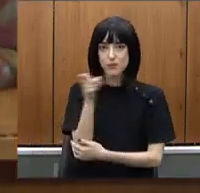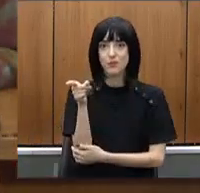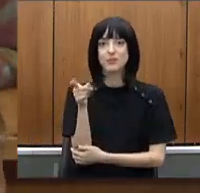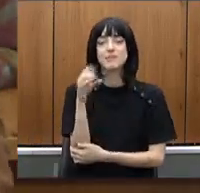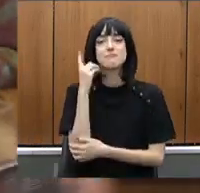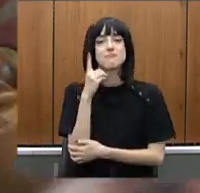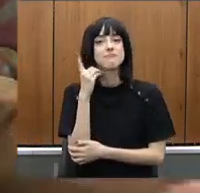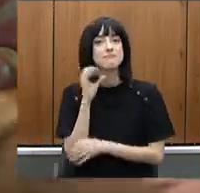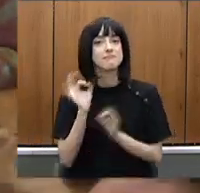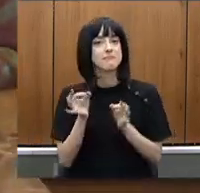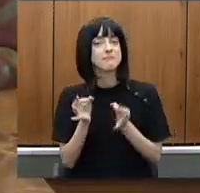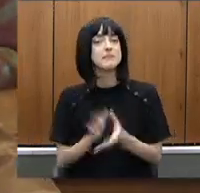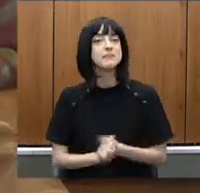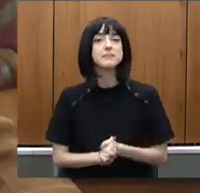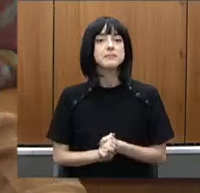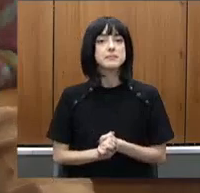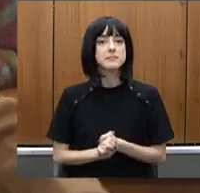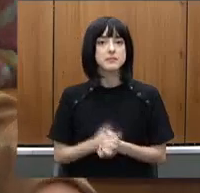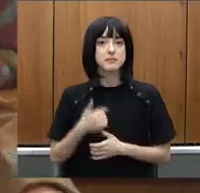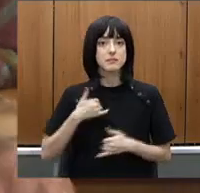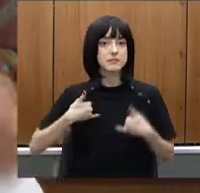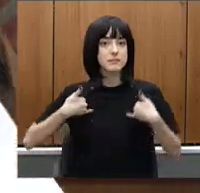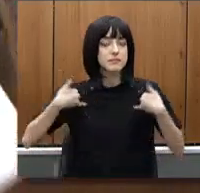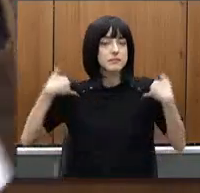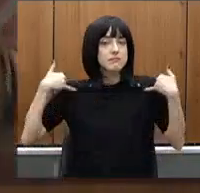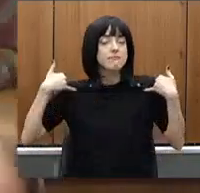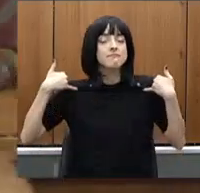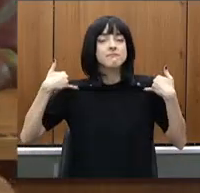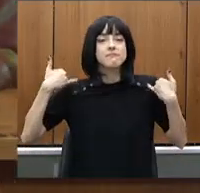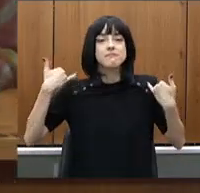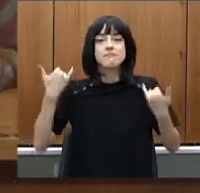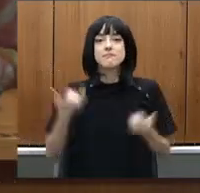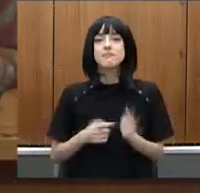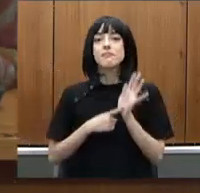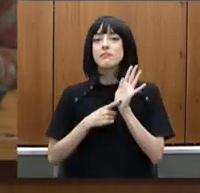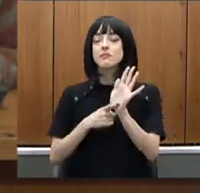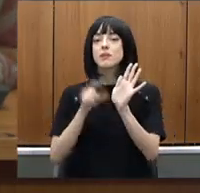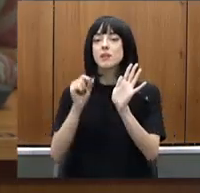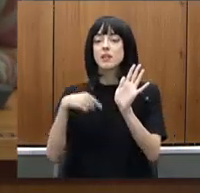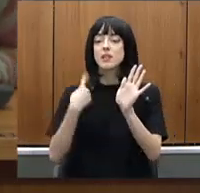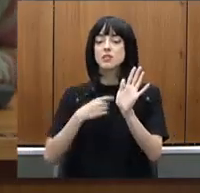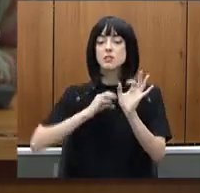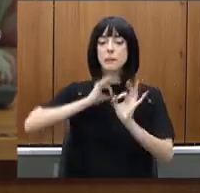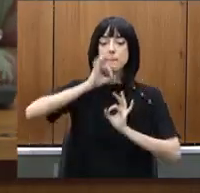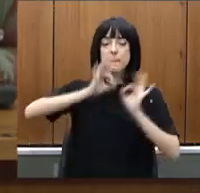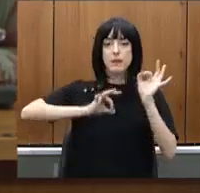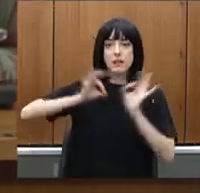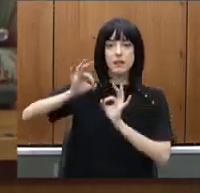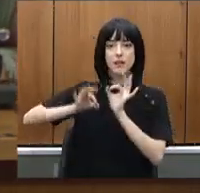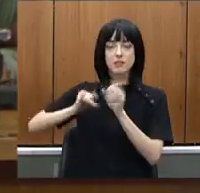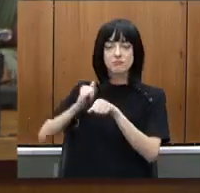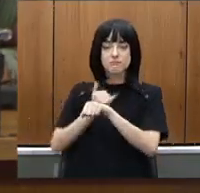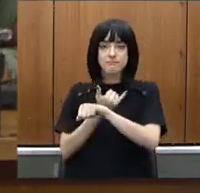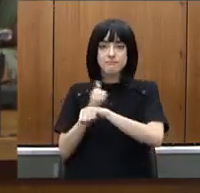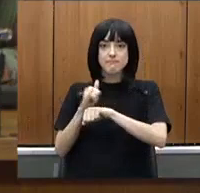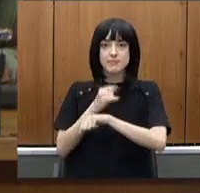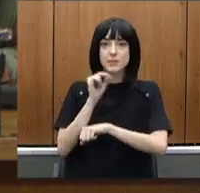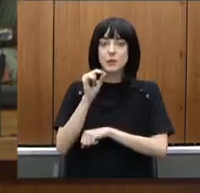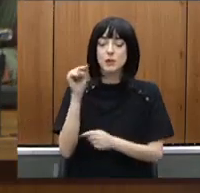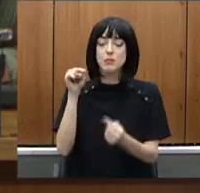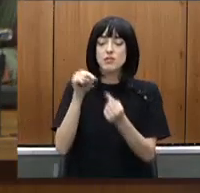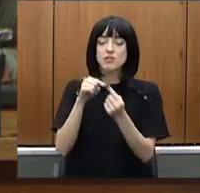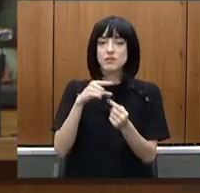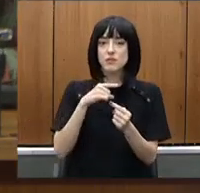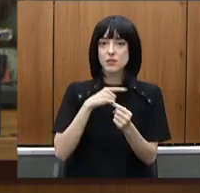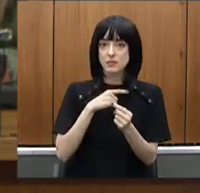eu tenho orgulho de dizer que no nosso plano estratégico plano estratégia da Polícia Militar dentro do nosso objetivo está lá ó garantir o